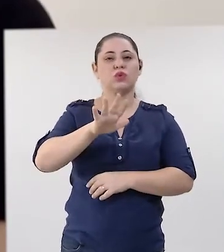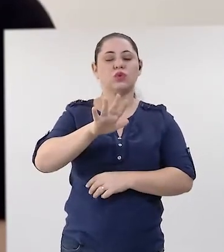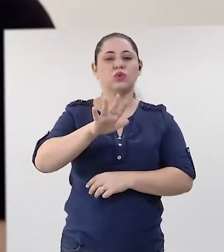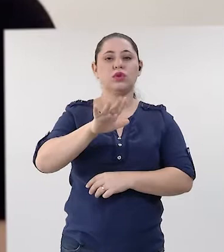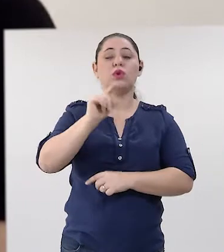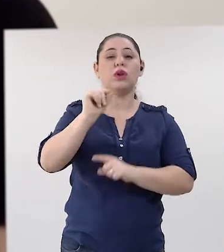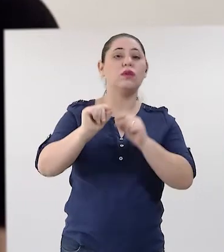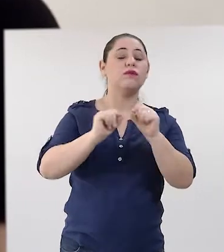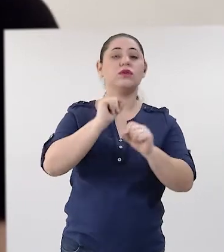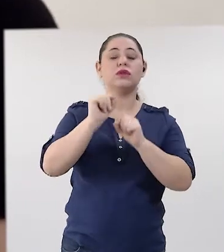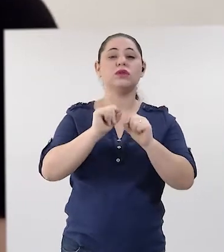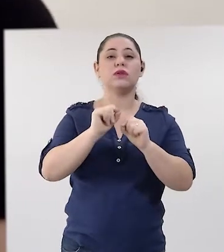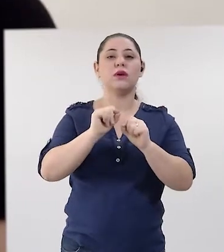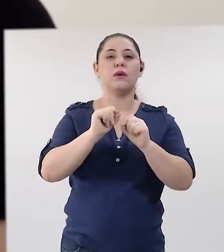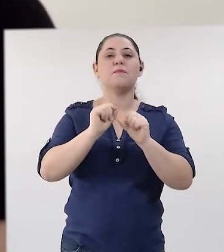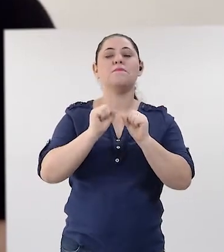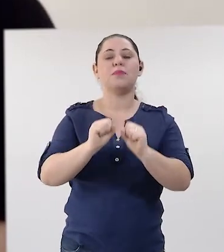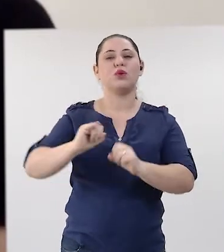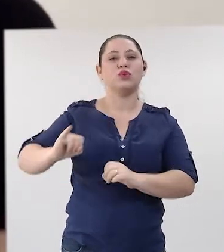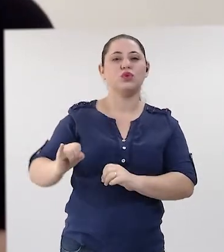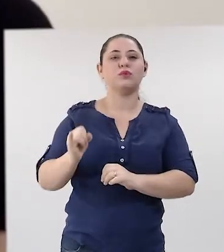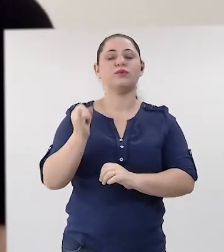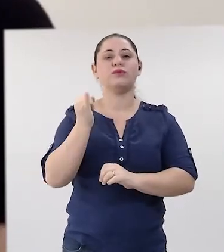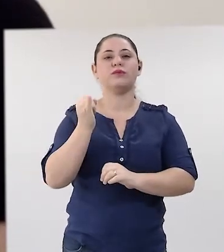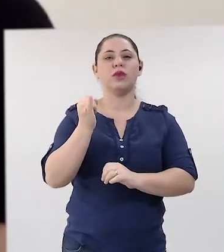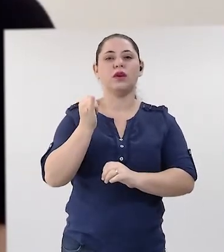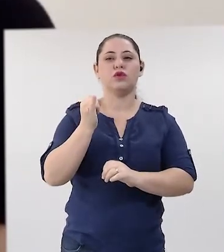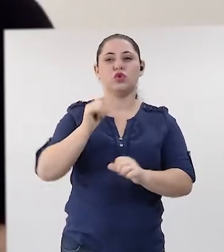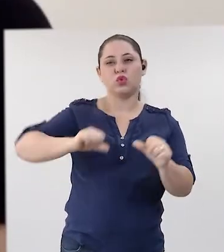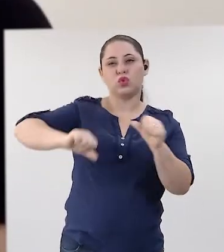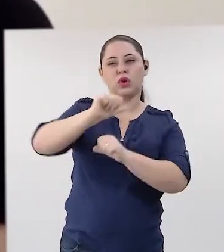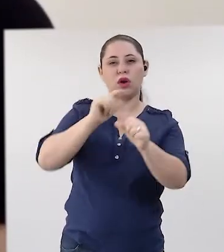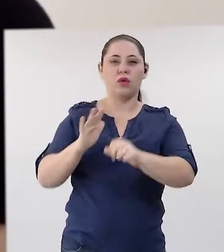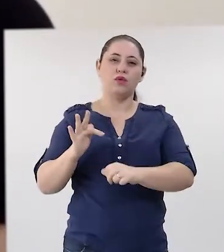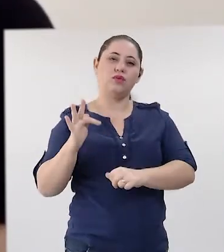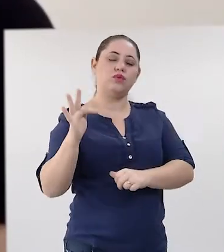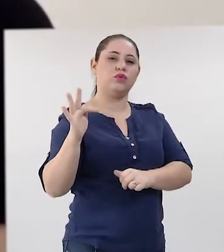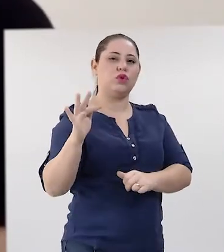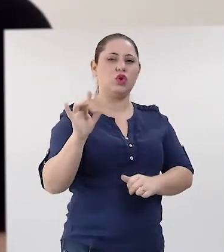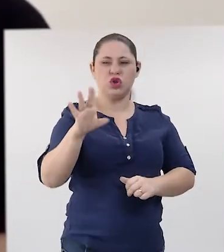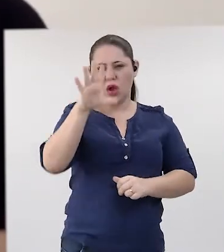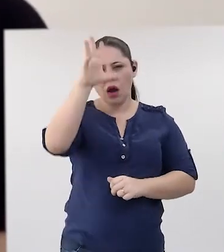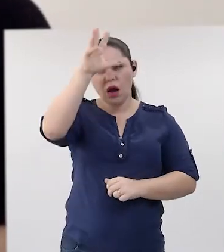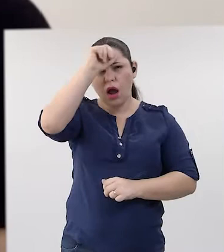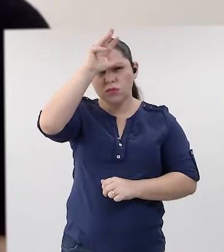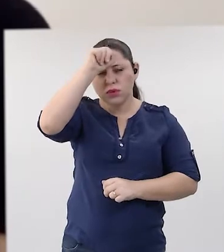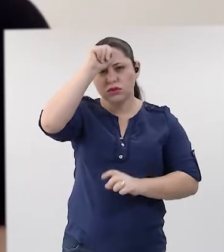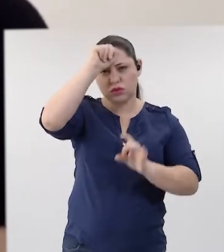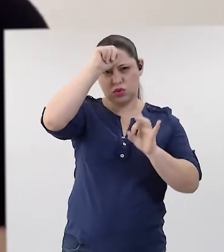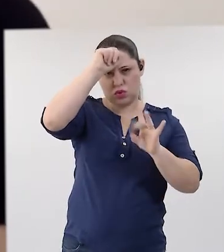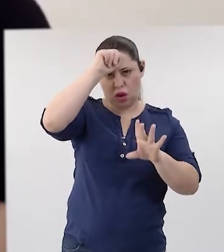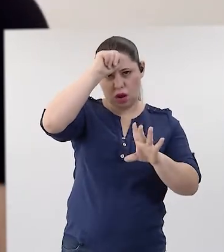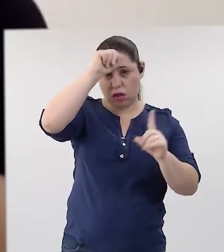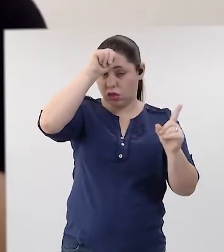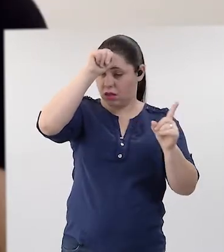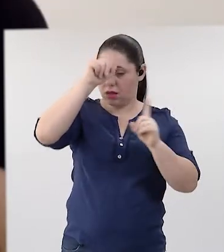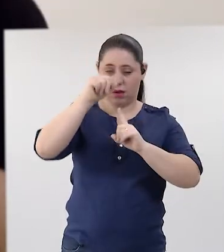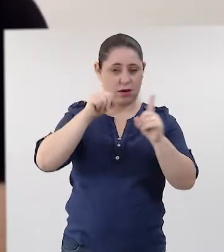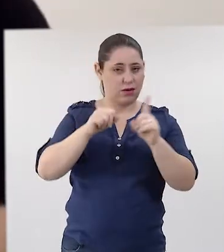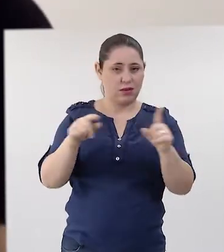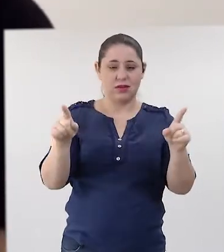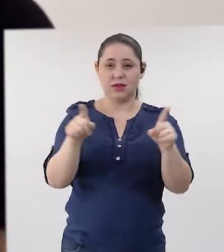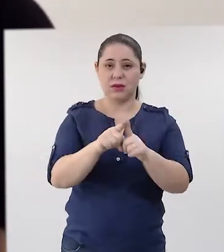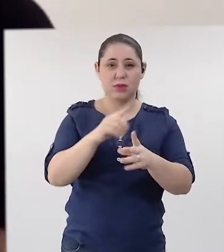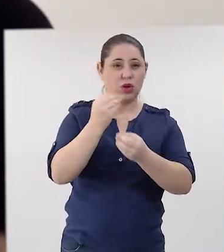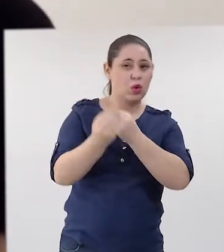nacional. E isso dá a possibilidade deles moldarem o futuro, né? Eles não estão só aprendendo, não